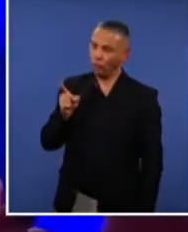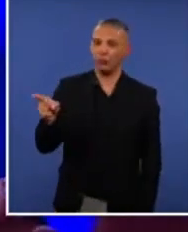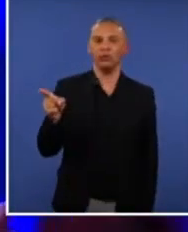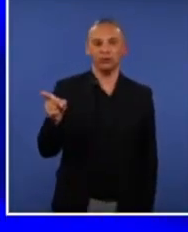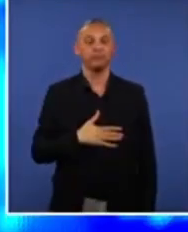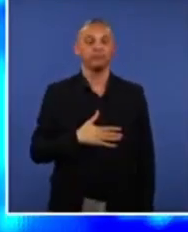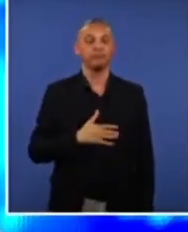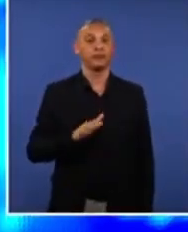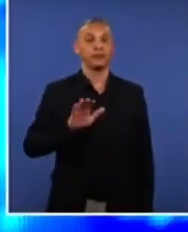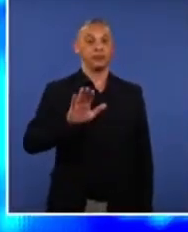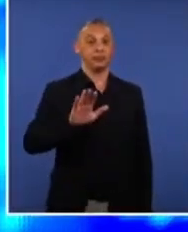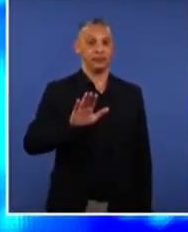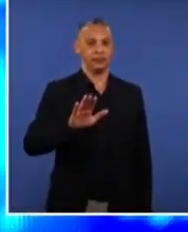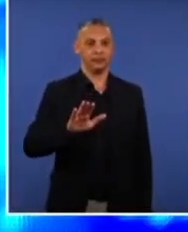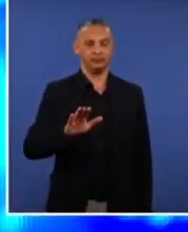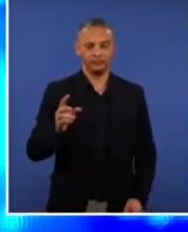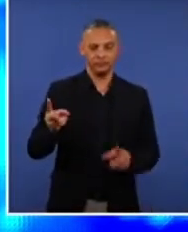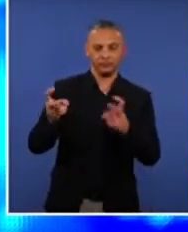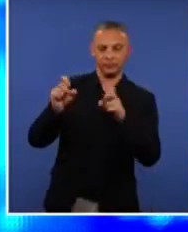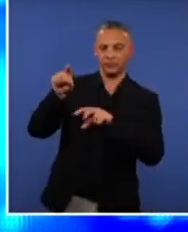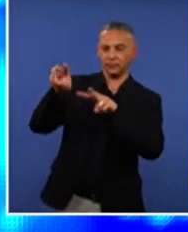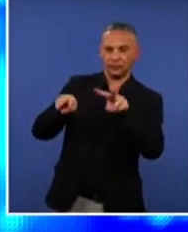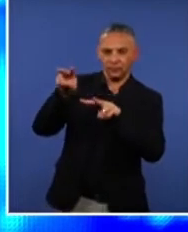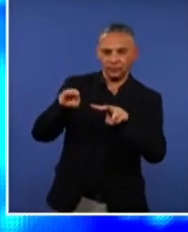Excelência não quis comprar. Quando eu vejo o que aconteceu agora